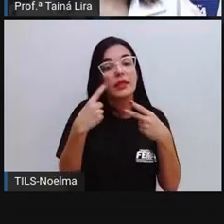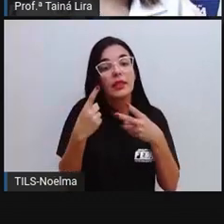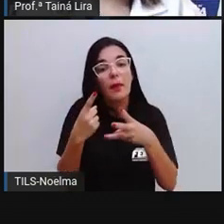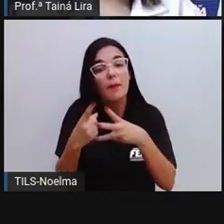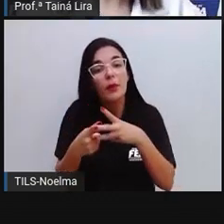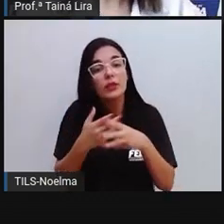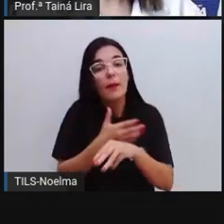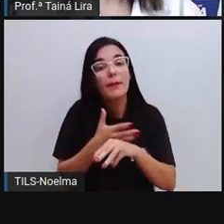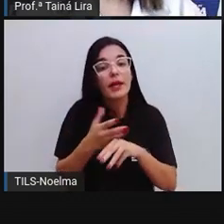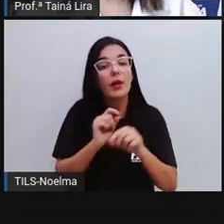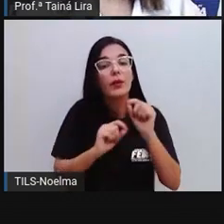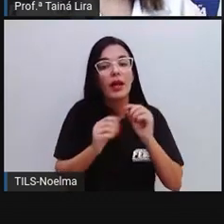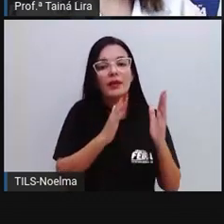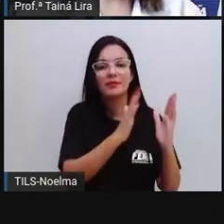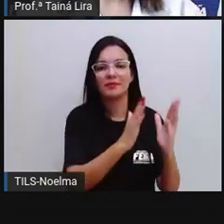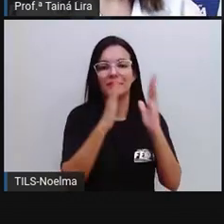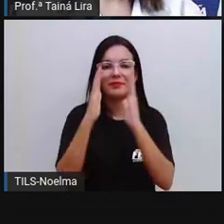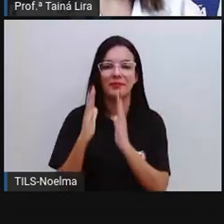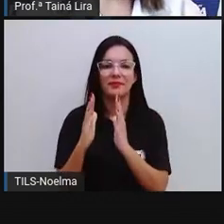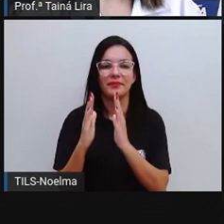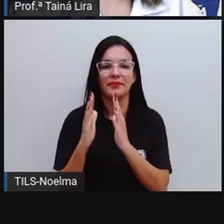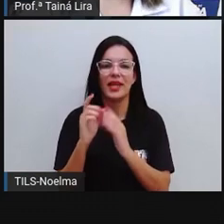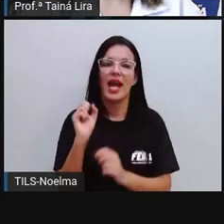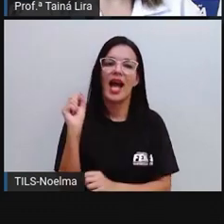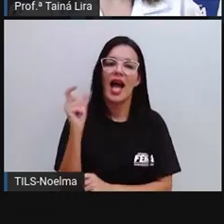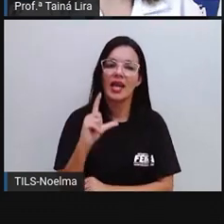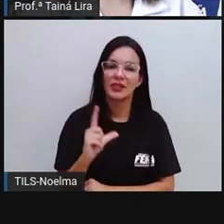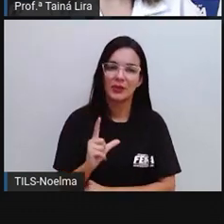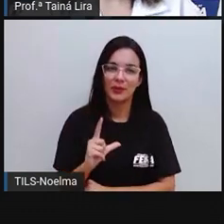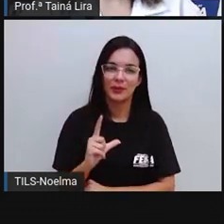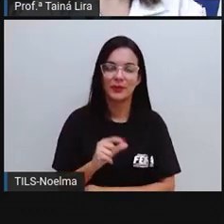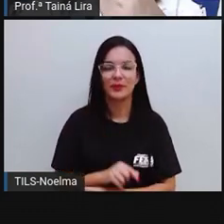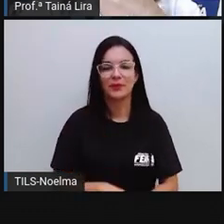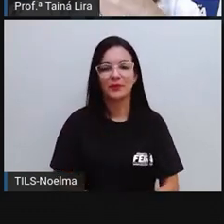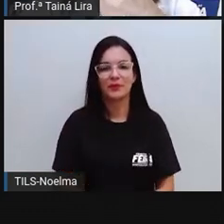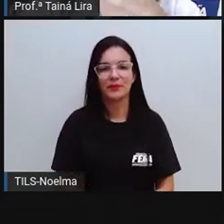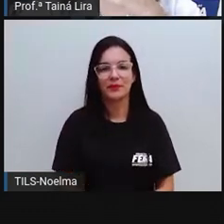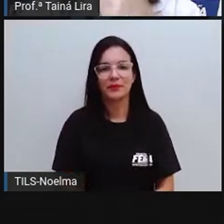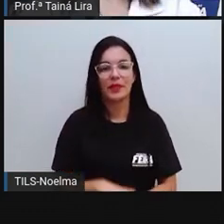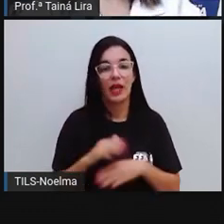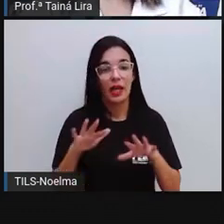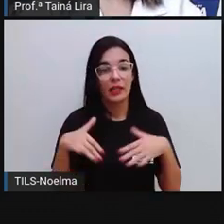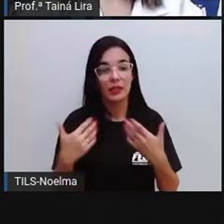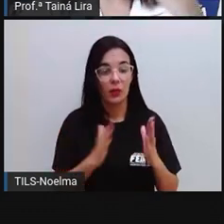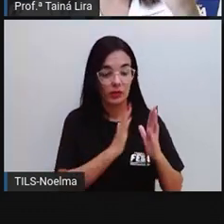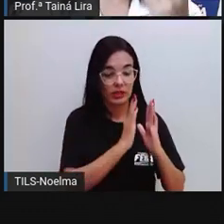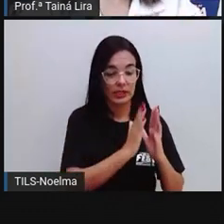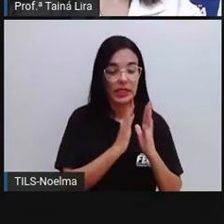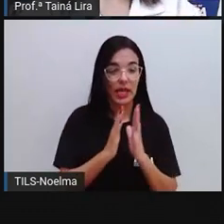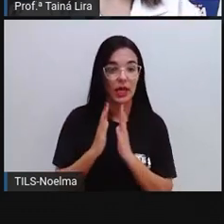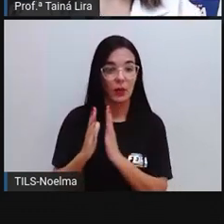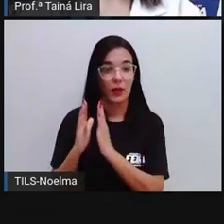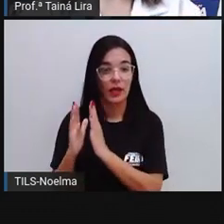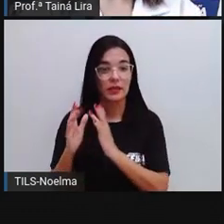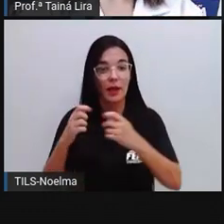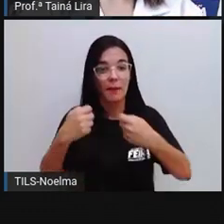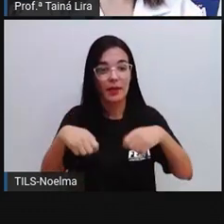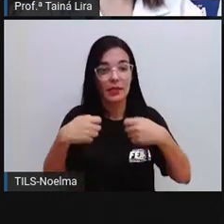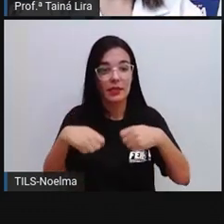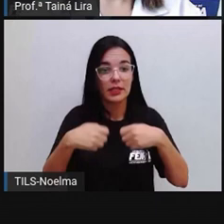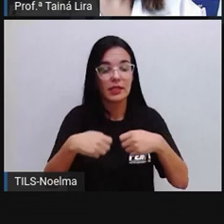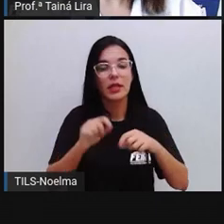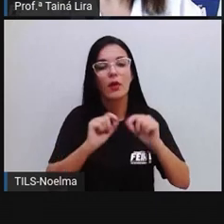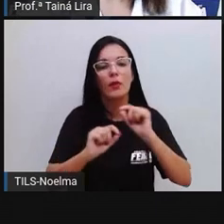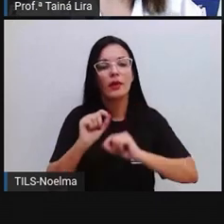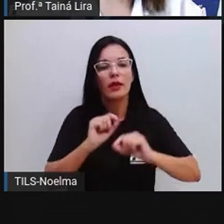a branca, ó, temos a camisa azul. Então, nessa sequência, ó, precisamos colocar ali uma